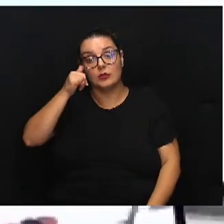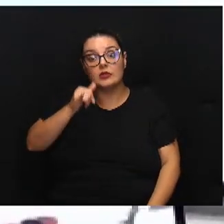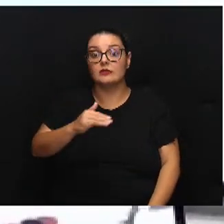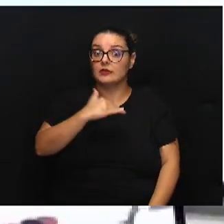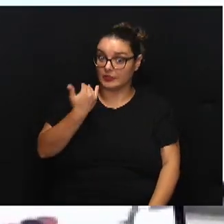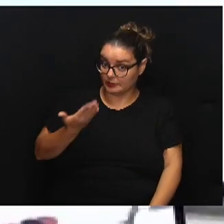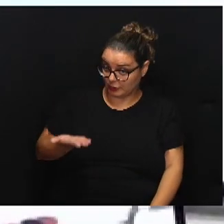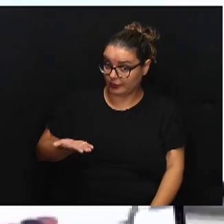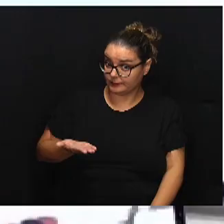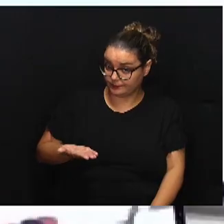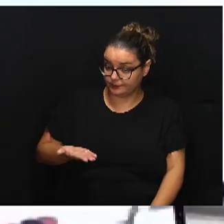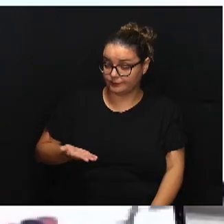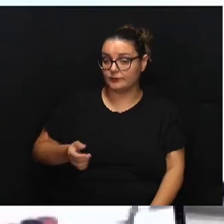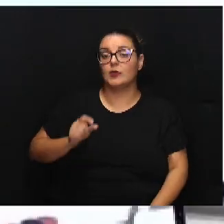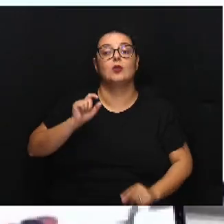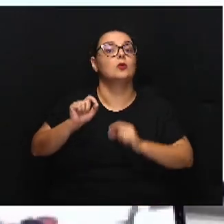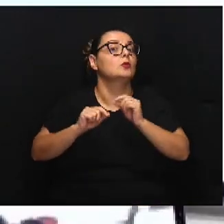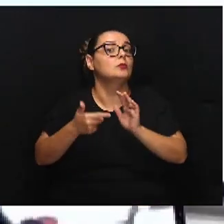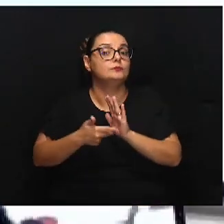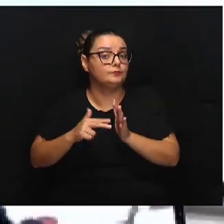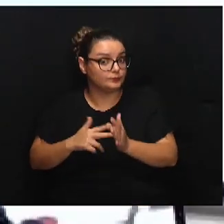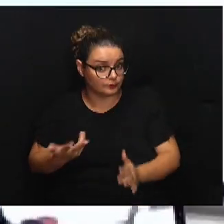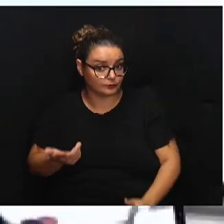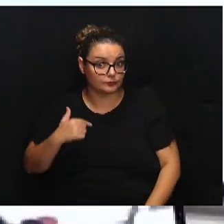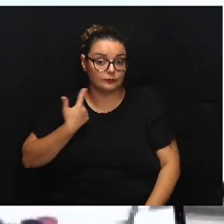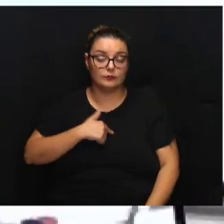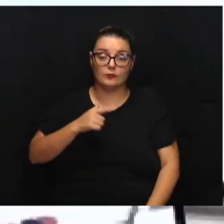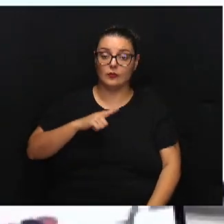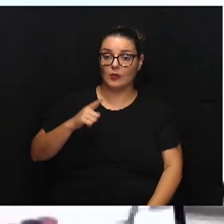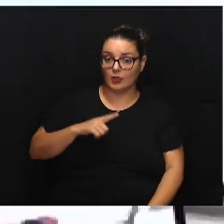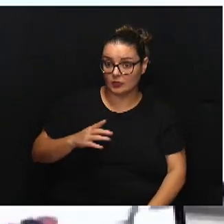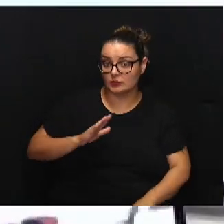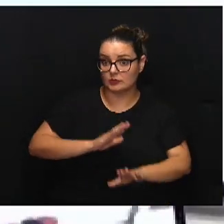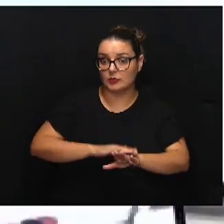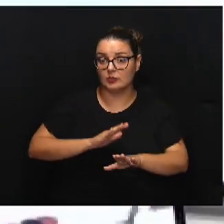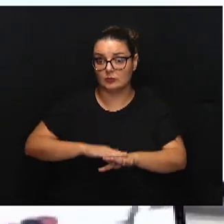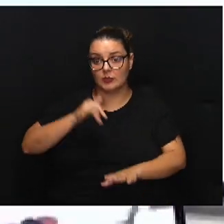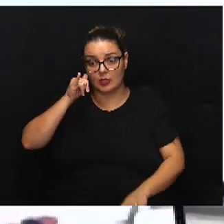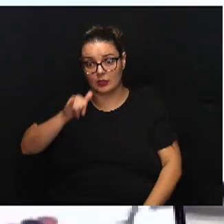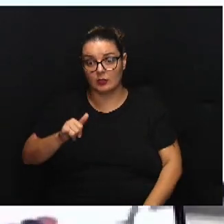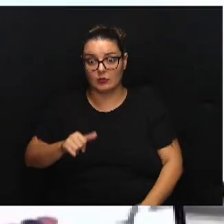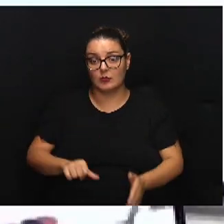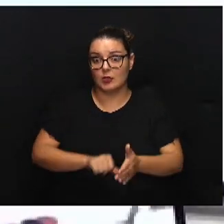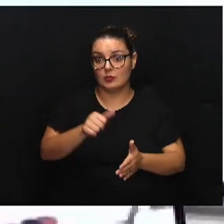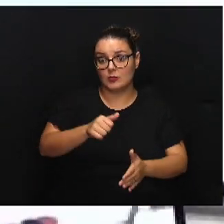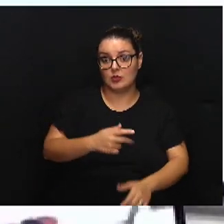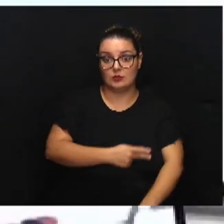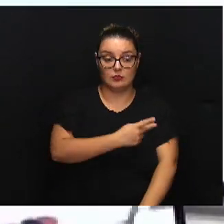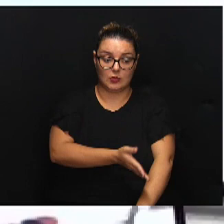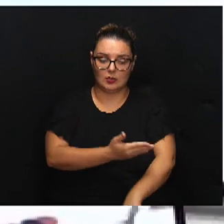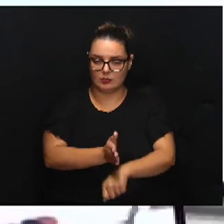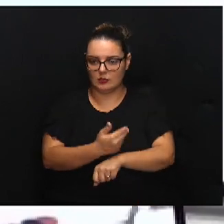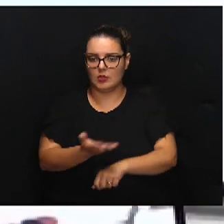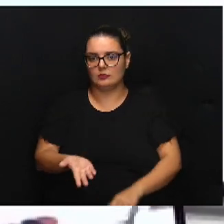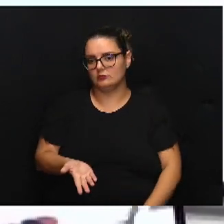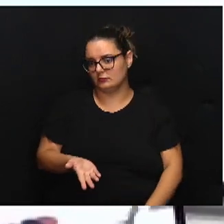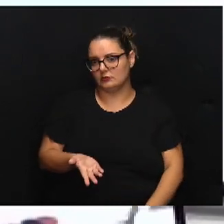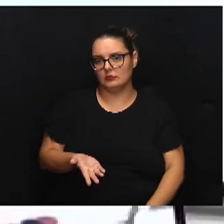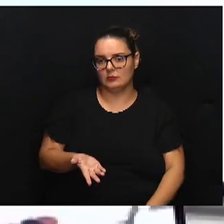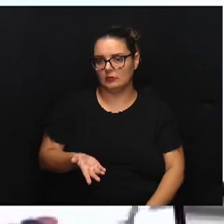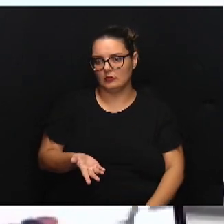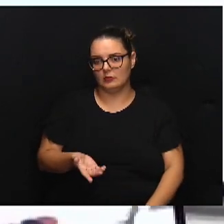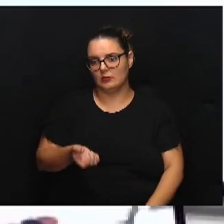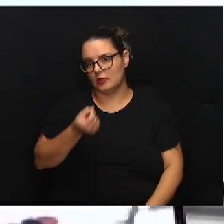tá? Então, o que é isso? A gente tem hoje medidas para prevenção primária de hipertensão, a gente dá